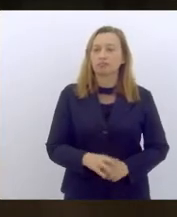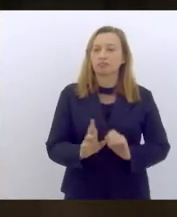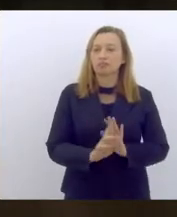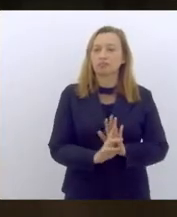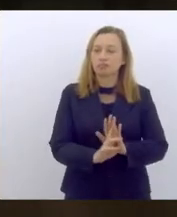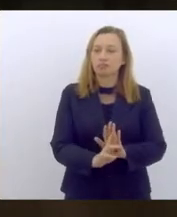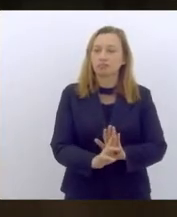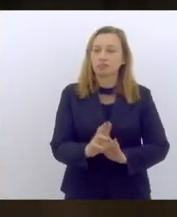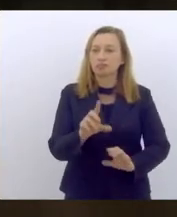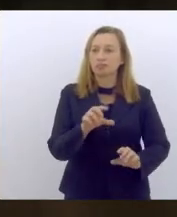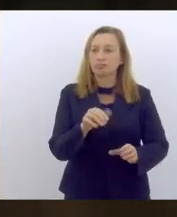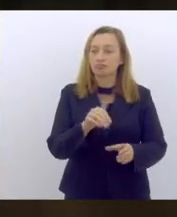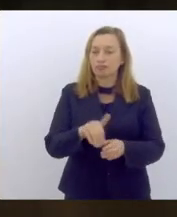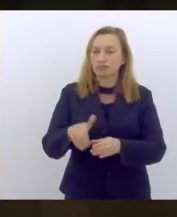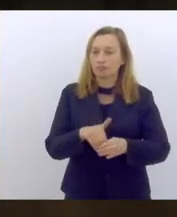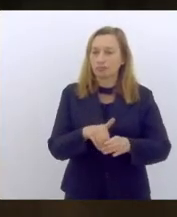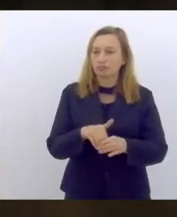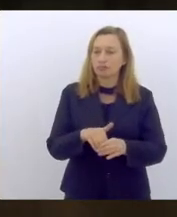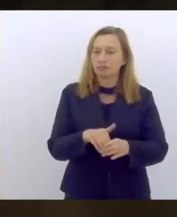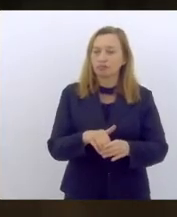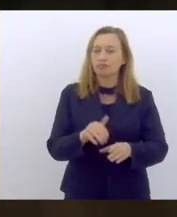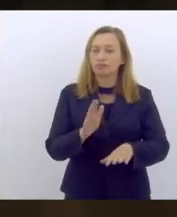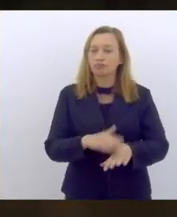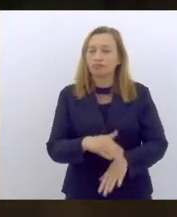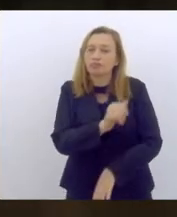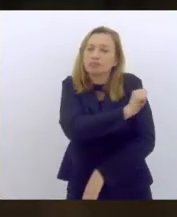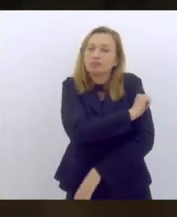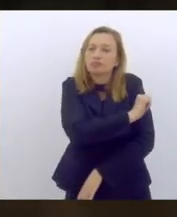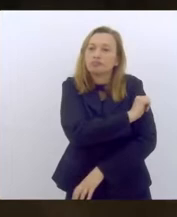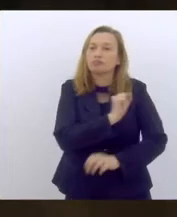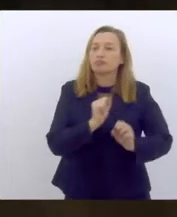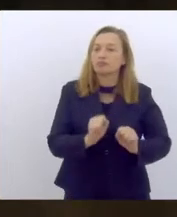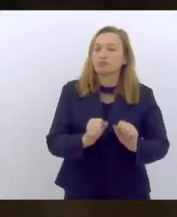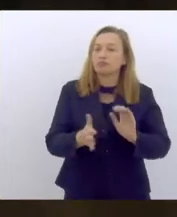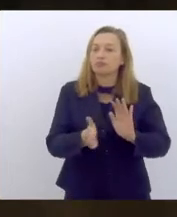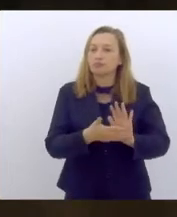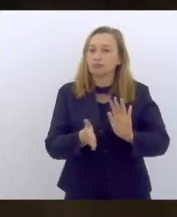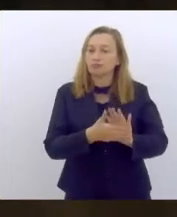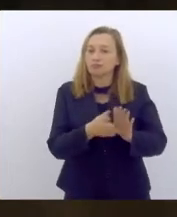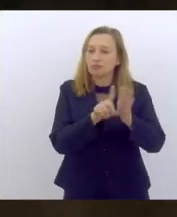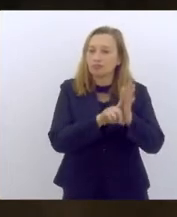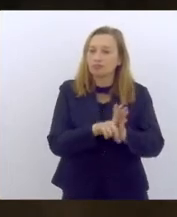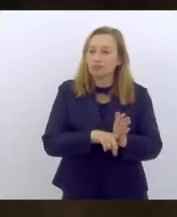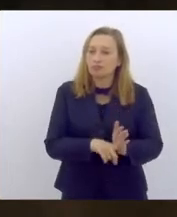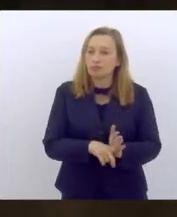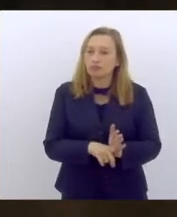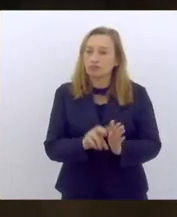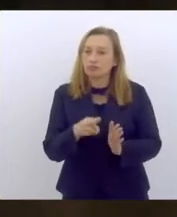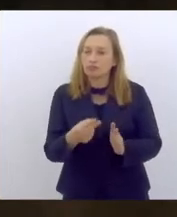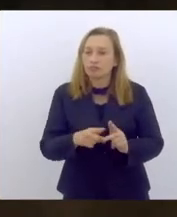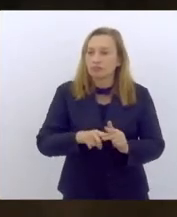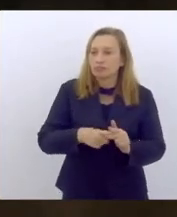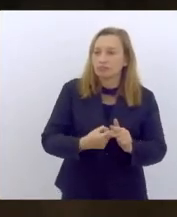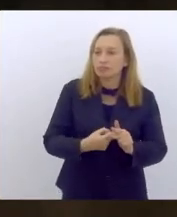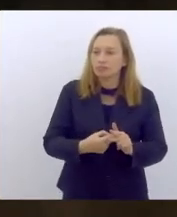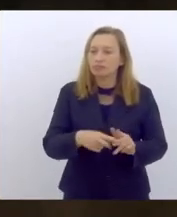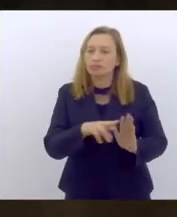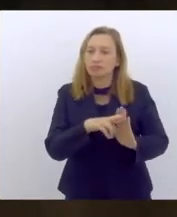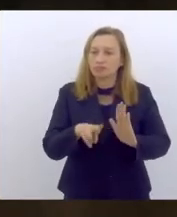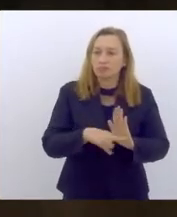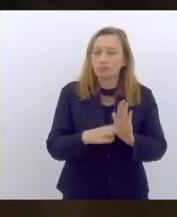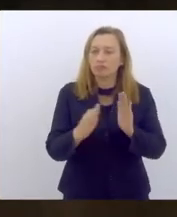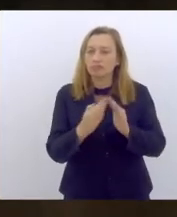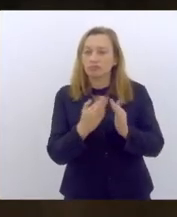representantes eleitos bem como os demais estudantes poderão revisões e ou alterações do regimento